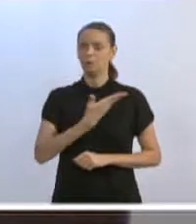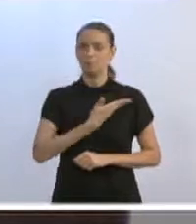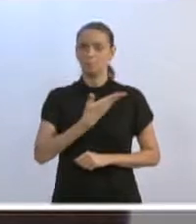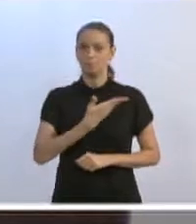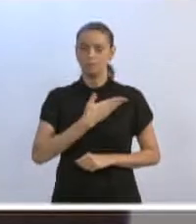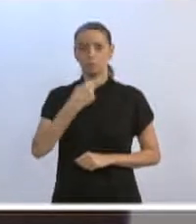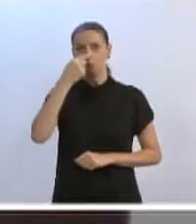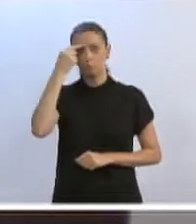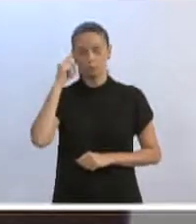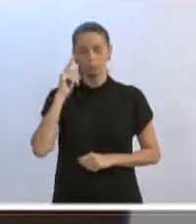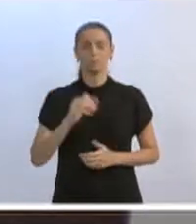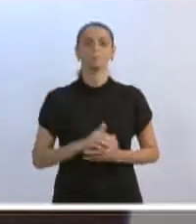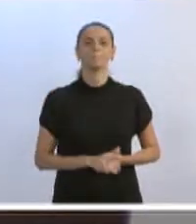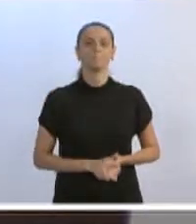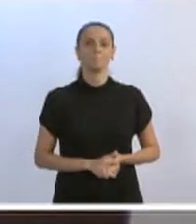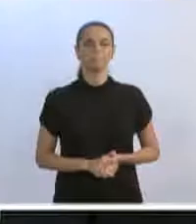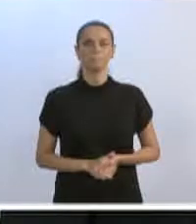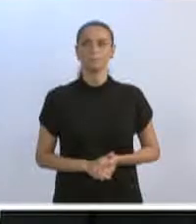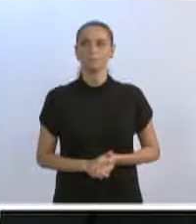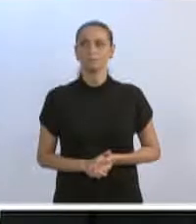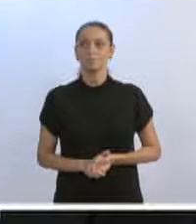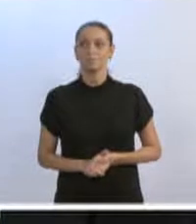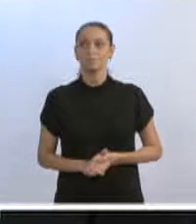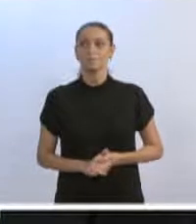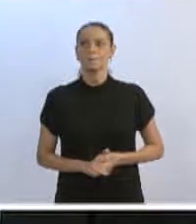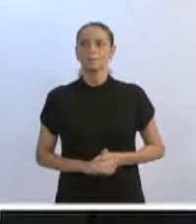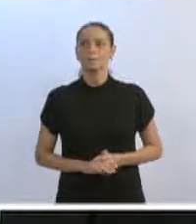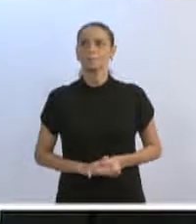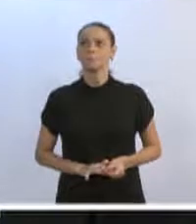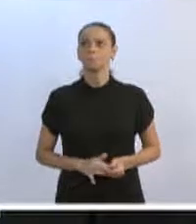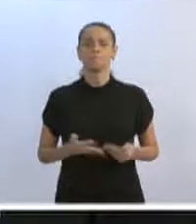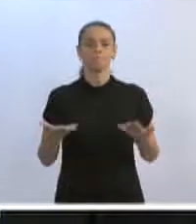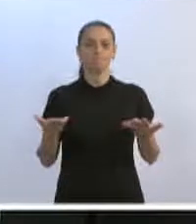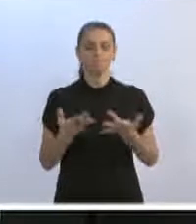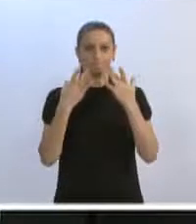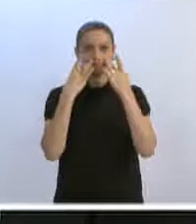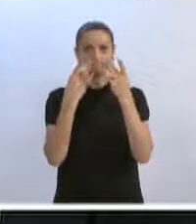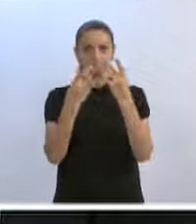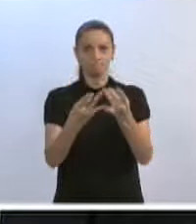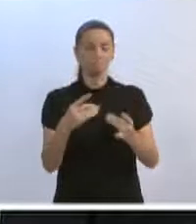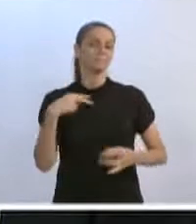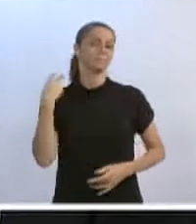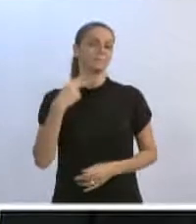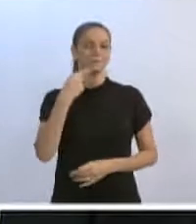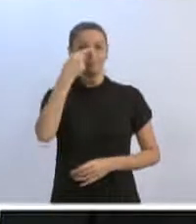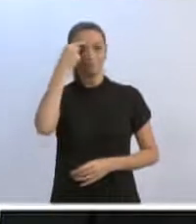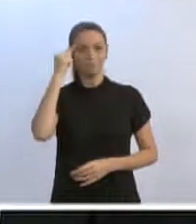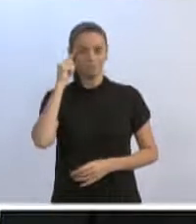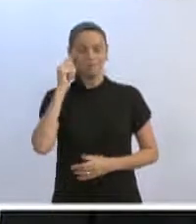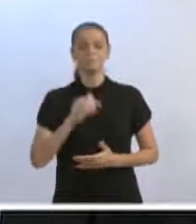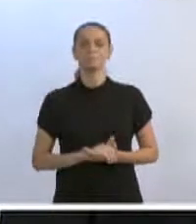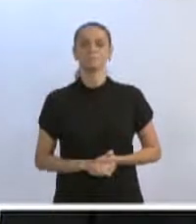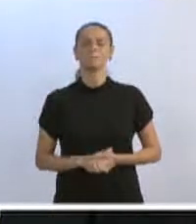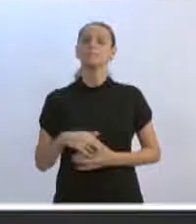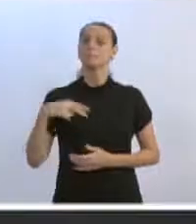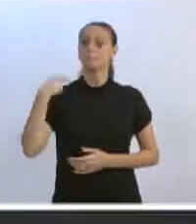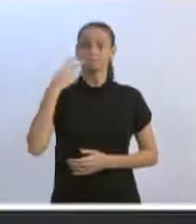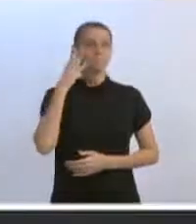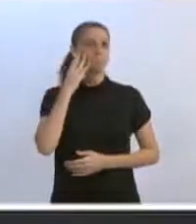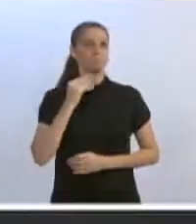em tão pouco tempo devido à concessão do morador ou iremos avaliá para o vereador ailton de souza o irã hoje os